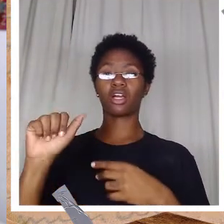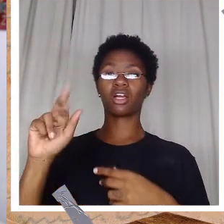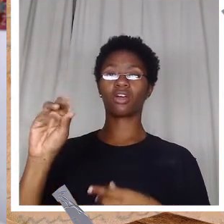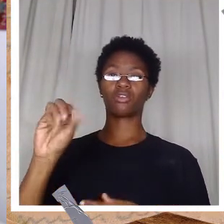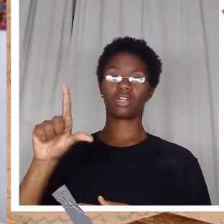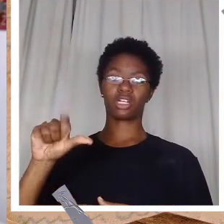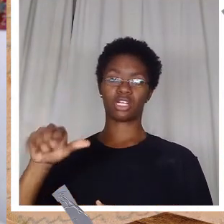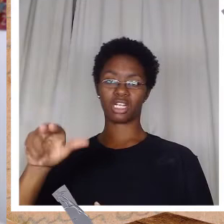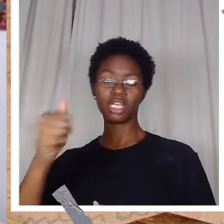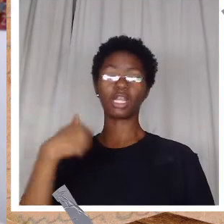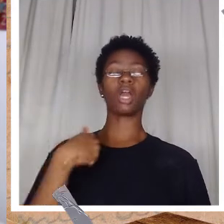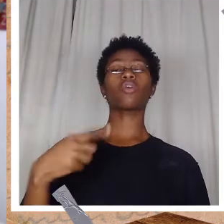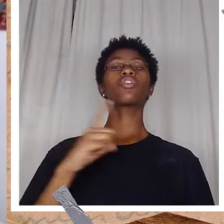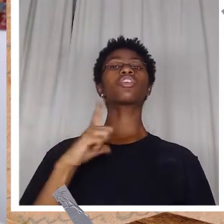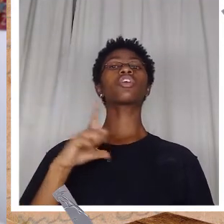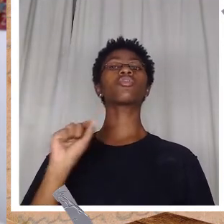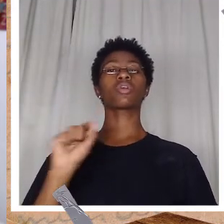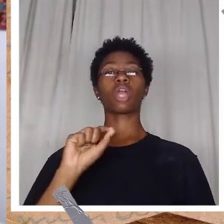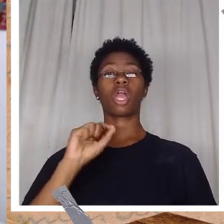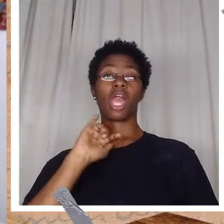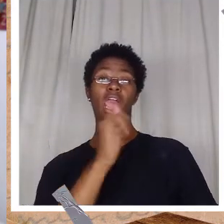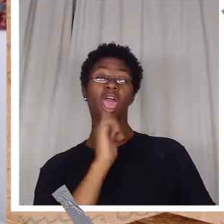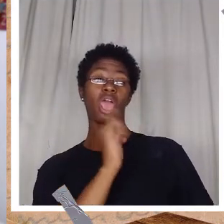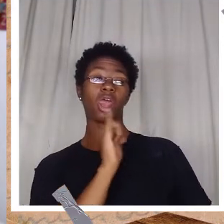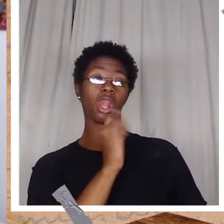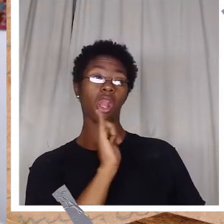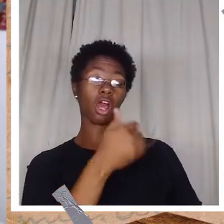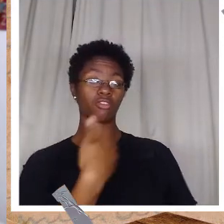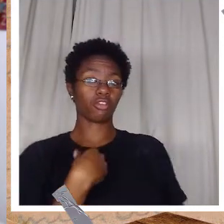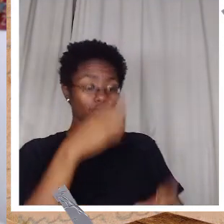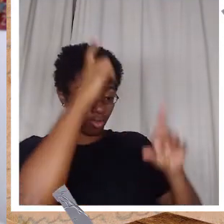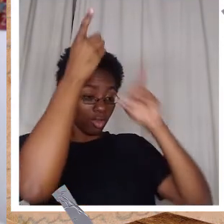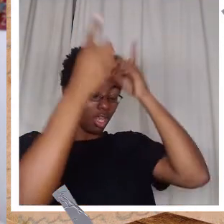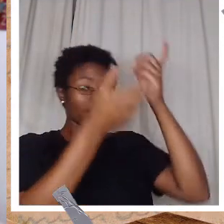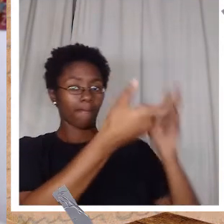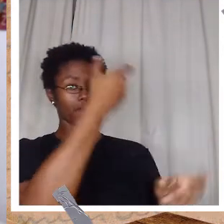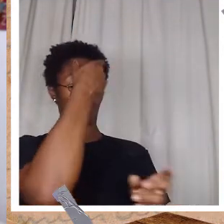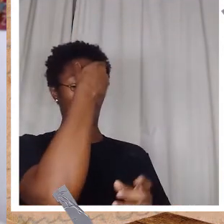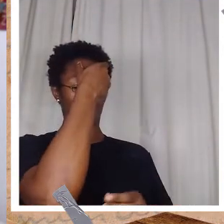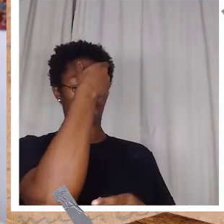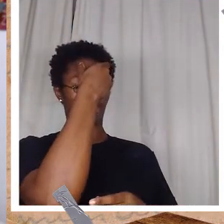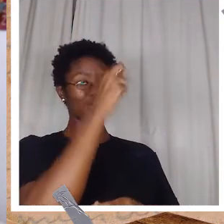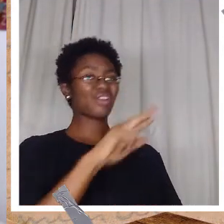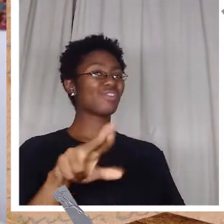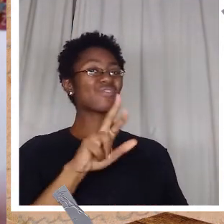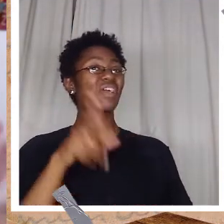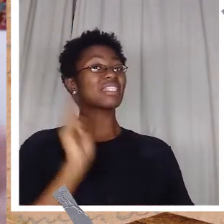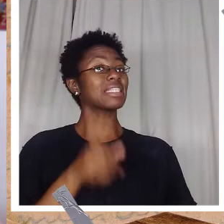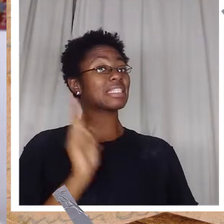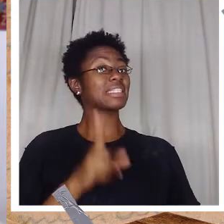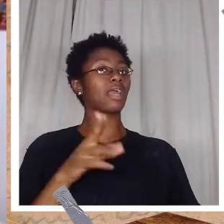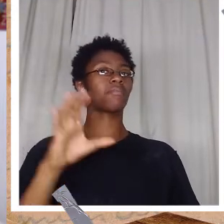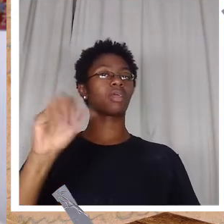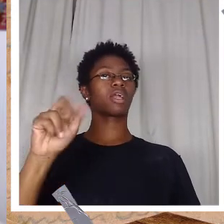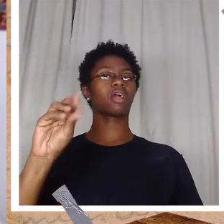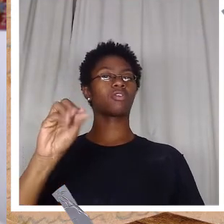que eu tenho são relatos, o que eu crio é uma memória. Nem sempre vai ser a Carolina, a